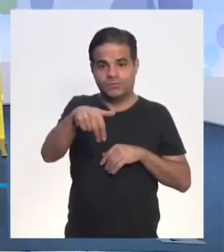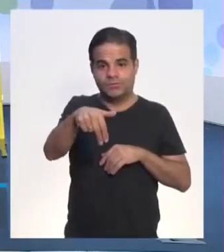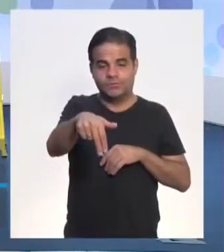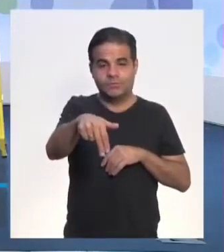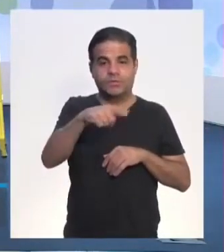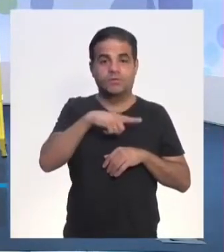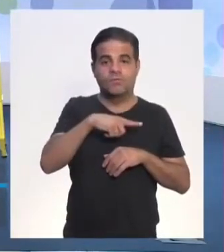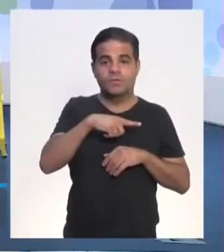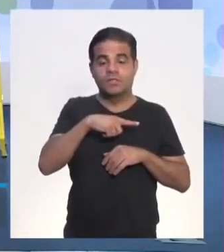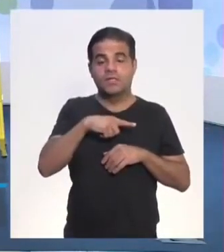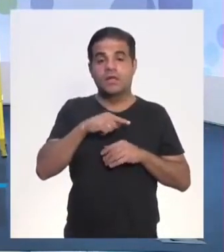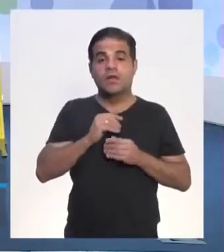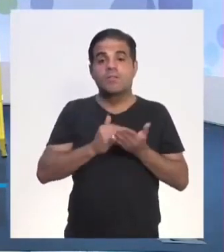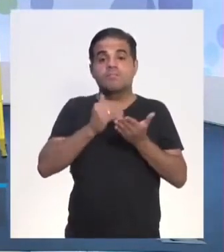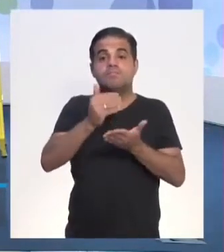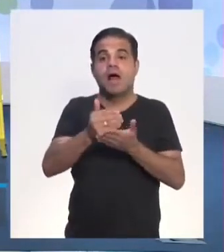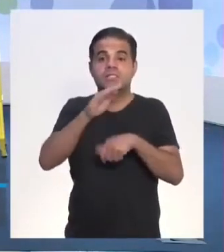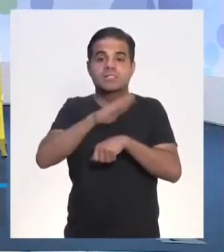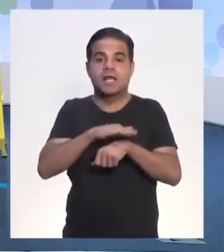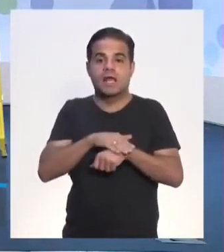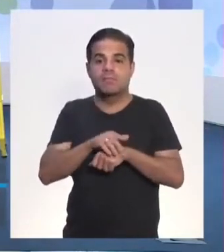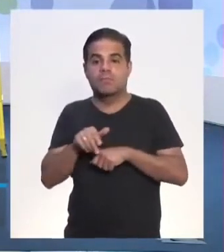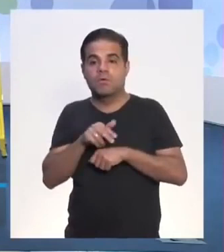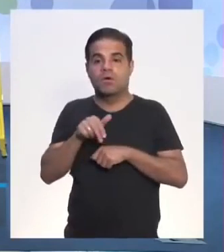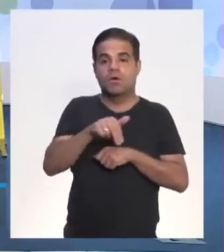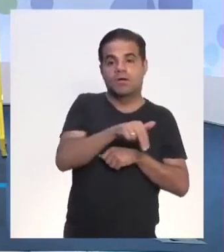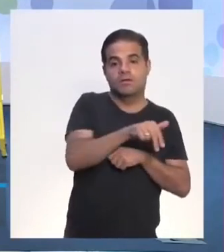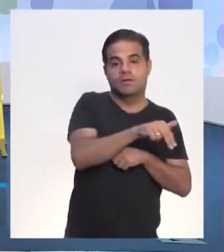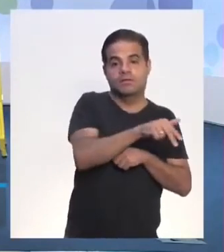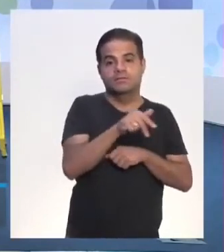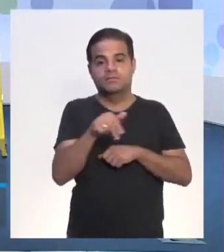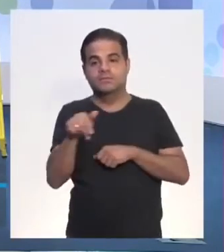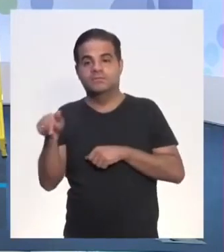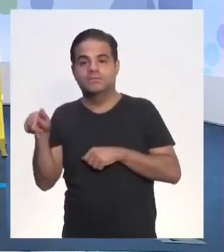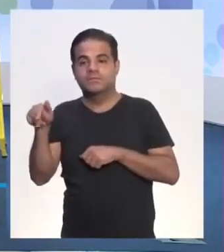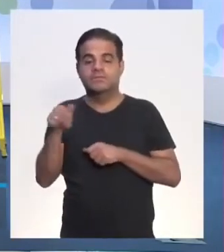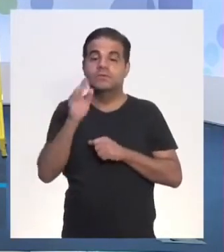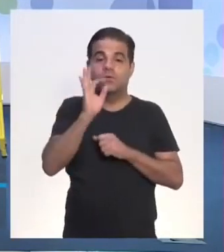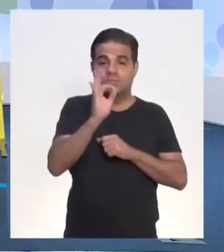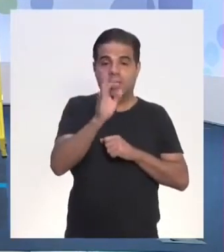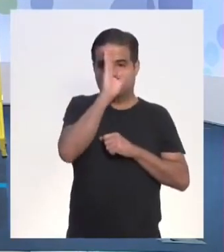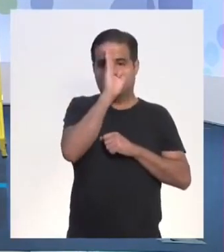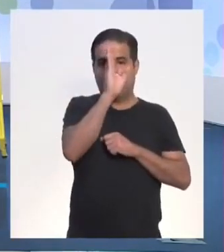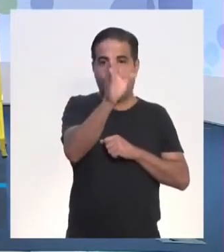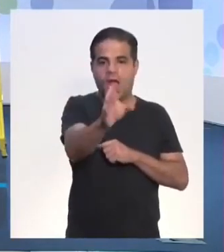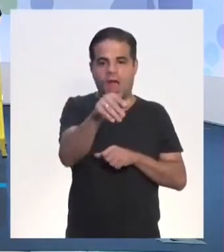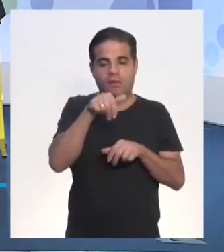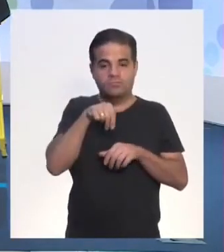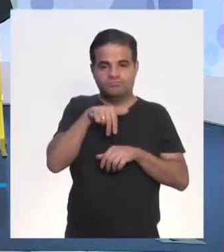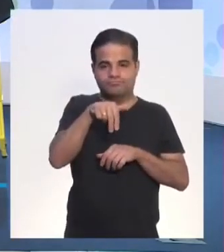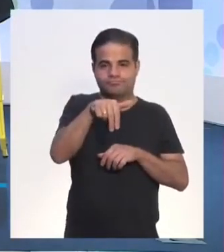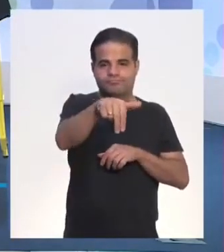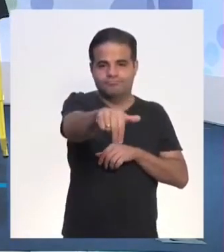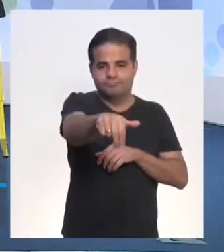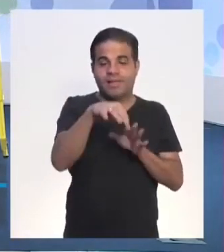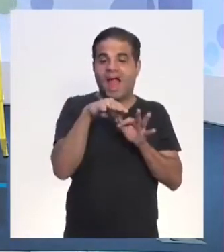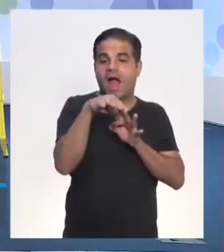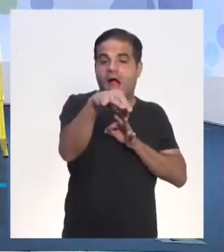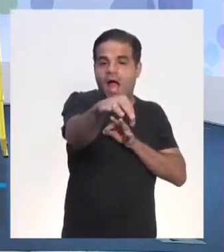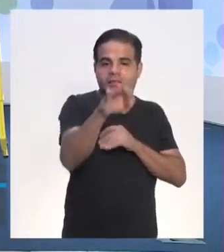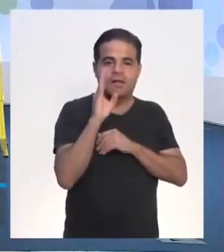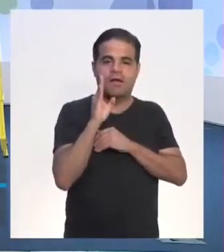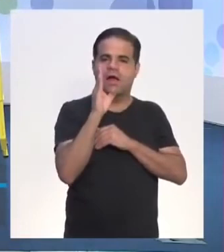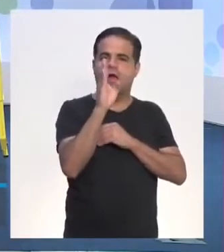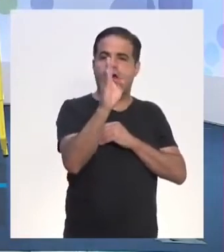trajeto maior do que se eu fosse apenas na linha reta, nessa perpendicular. Perfeito. Não é